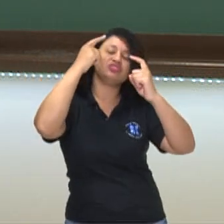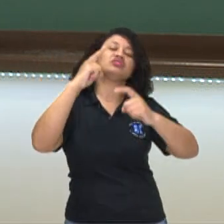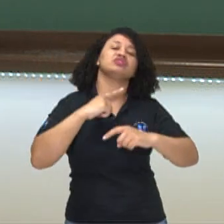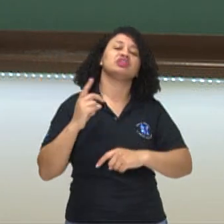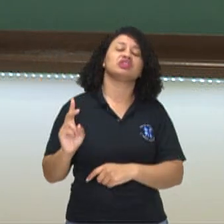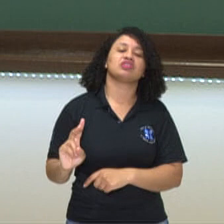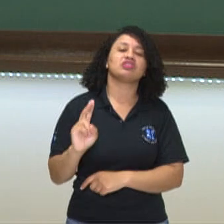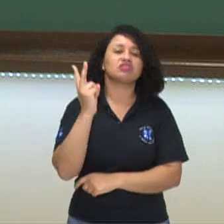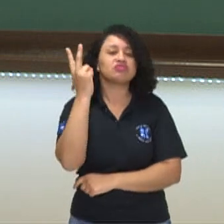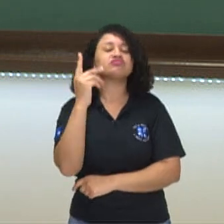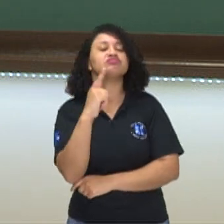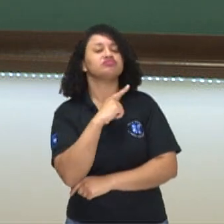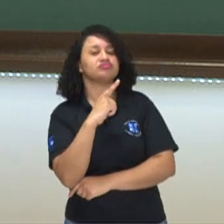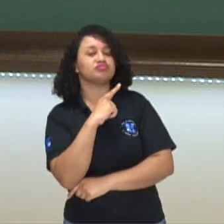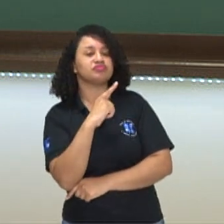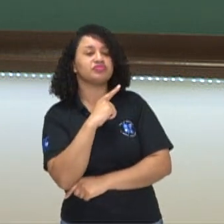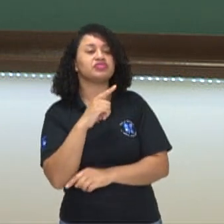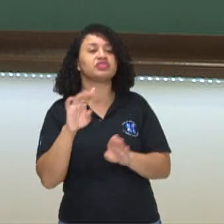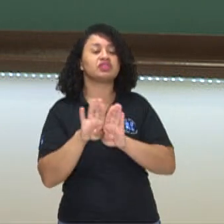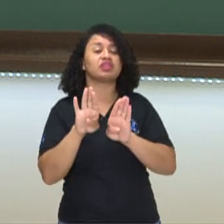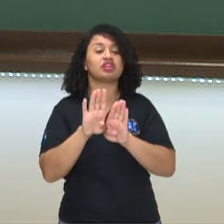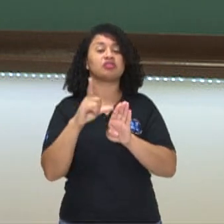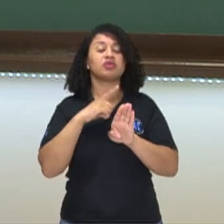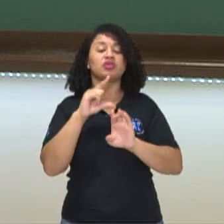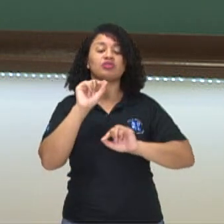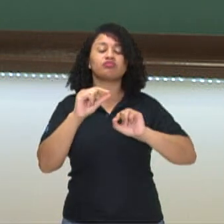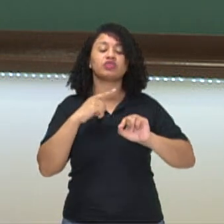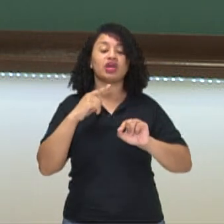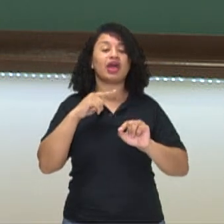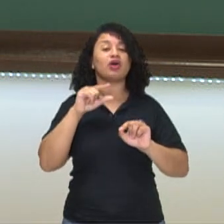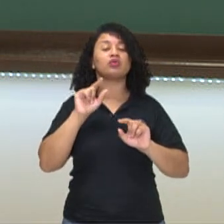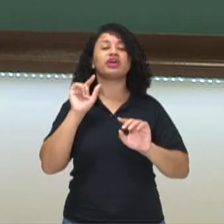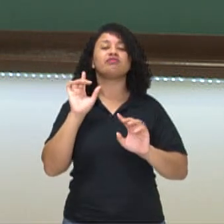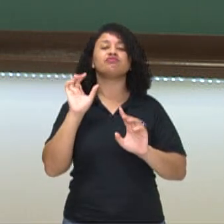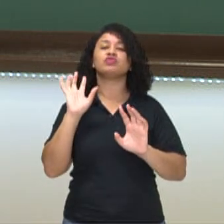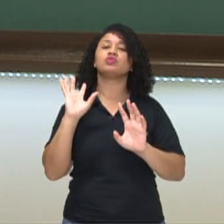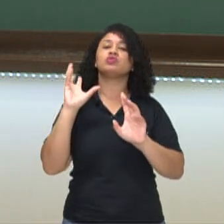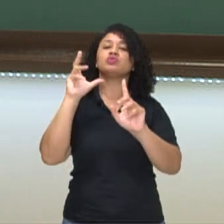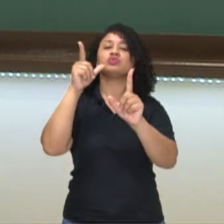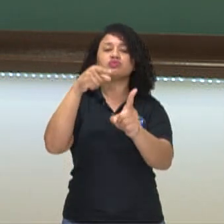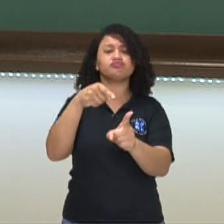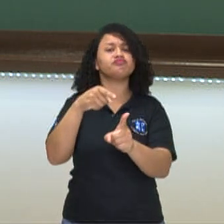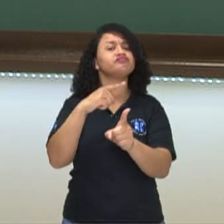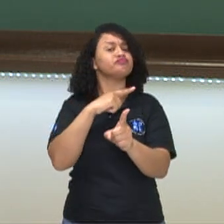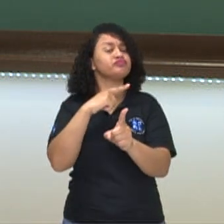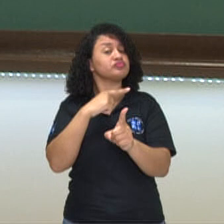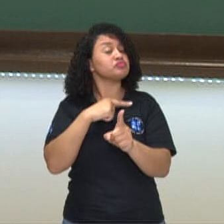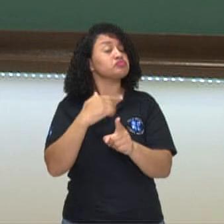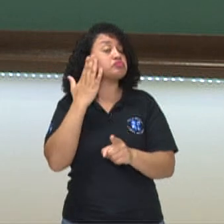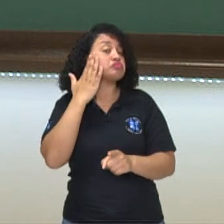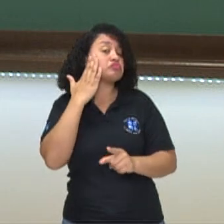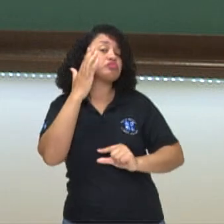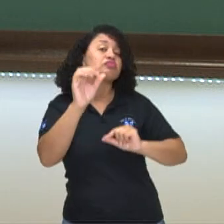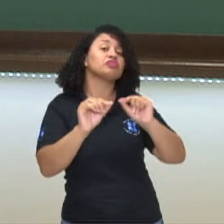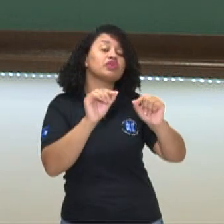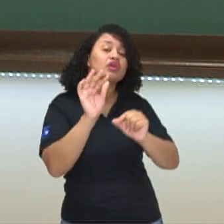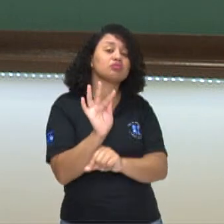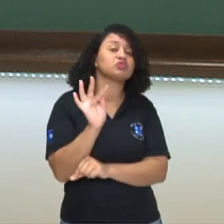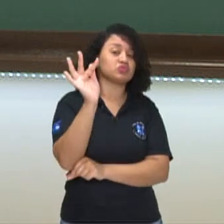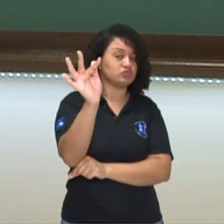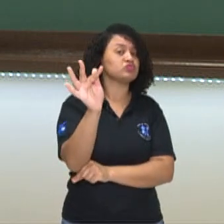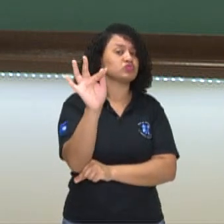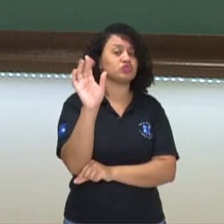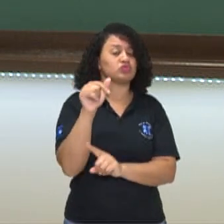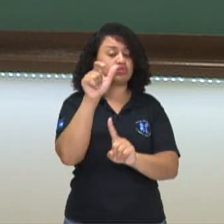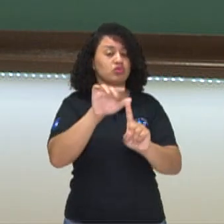as suas virtudes e dono do seu próprio destino. Então a gente passa a pensar, né, esse homem como